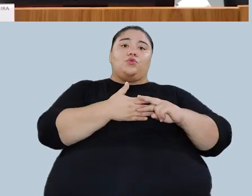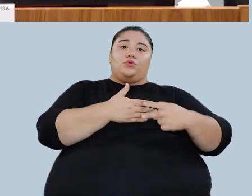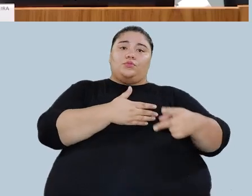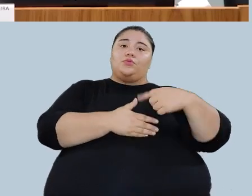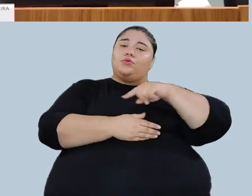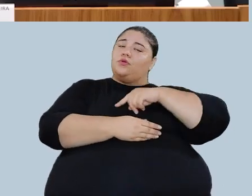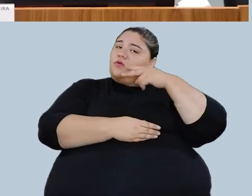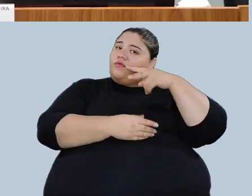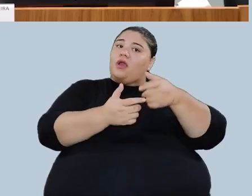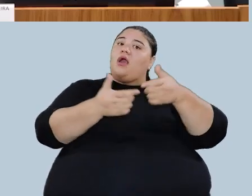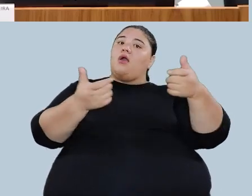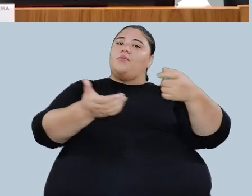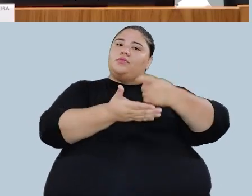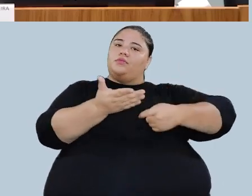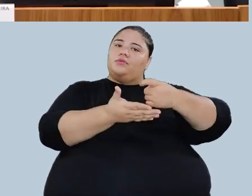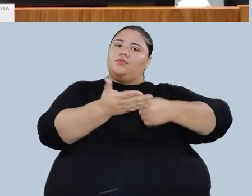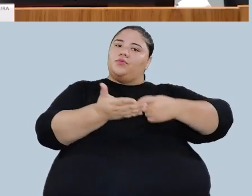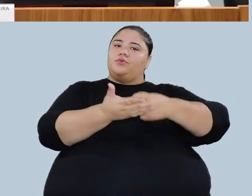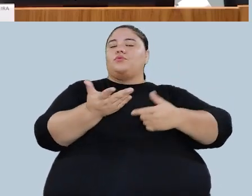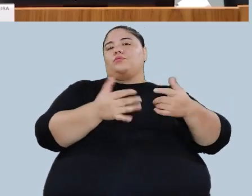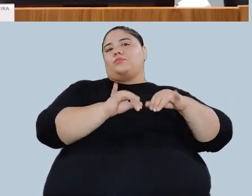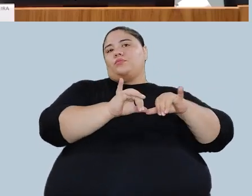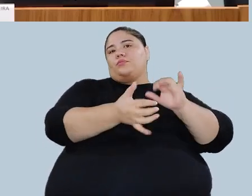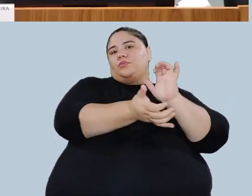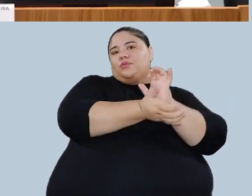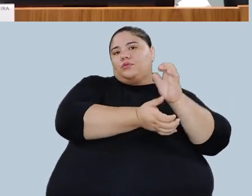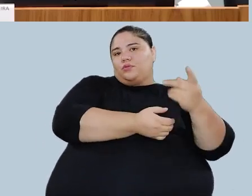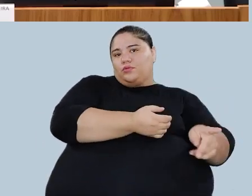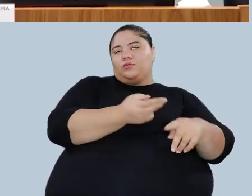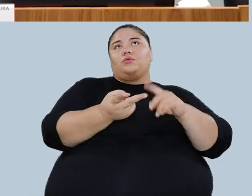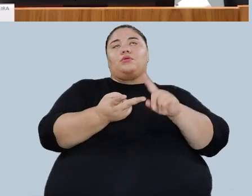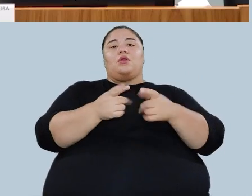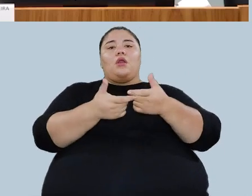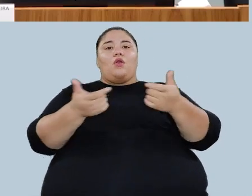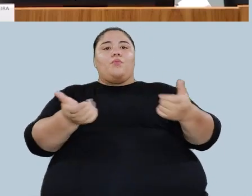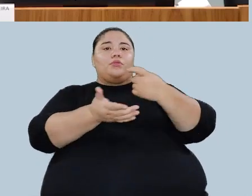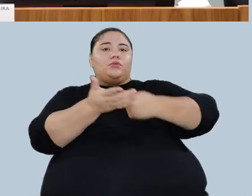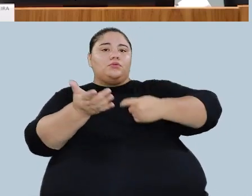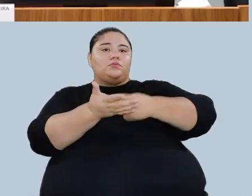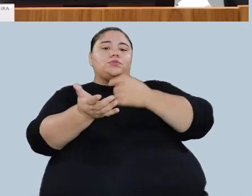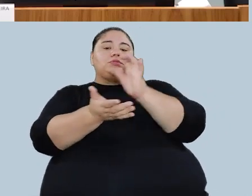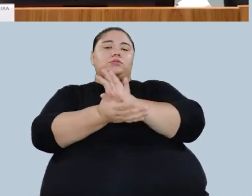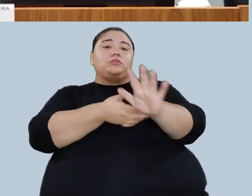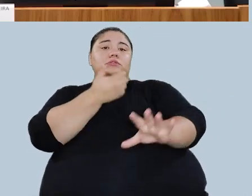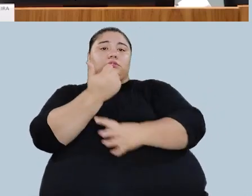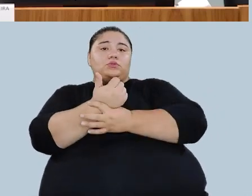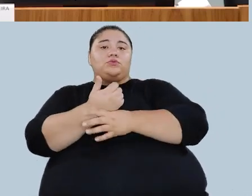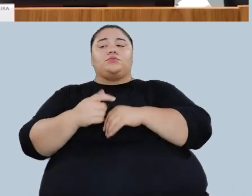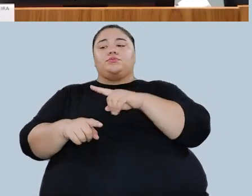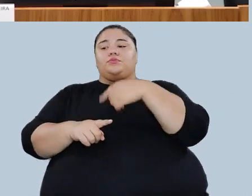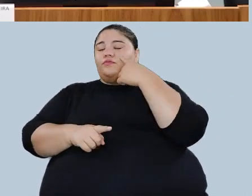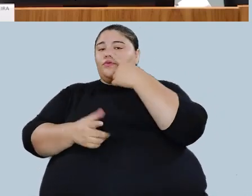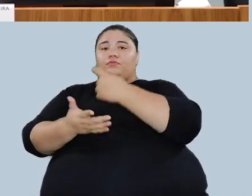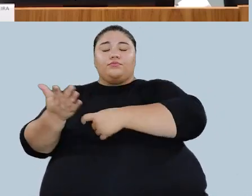veremos aumento de carga tributária em arrendamento mercantil, nós veremos aumento de carga tributária em seguros, nós veremos aumento de